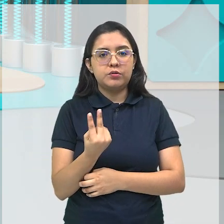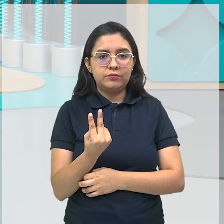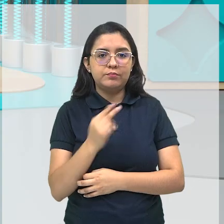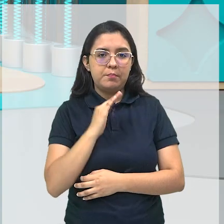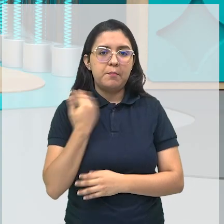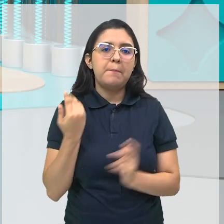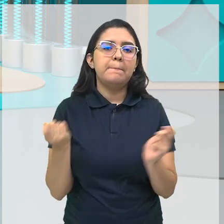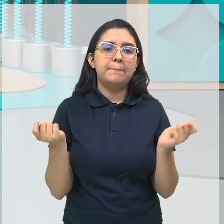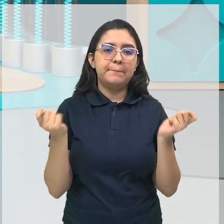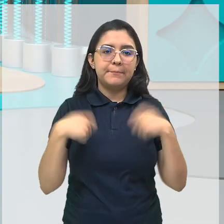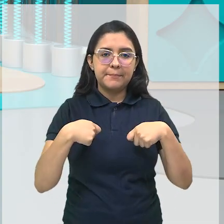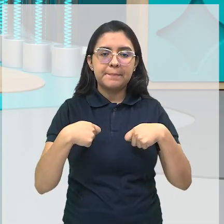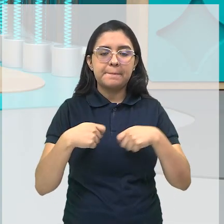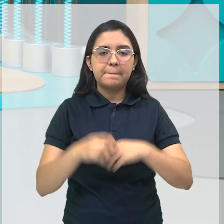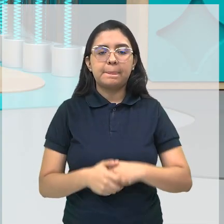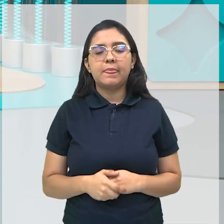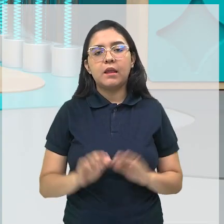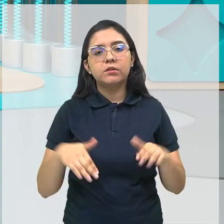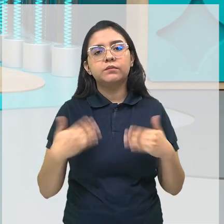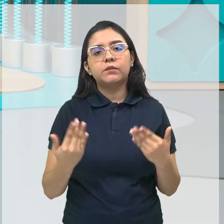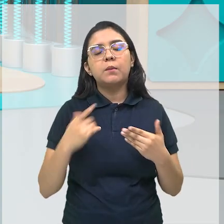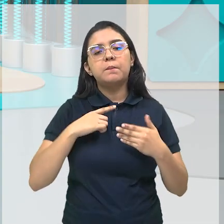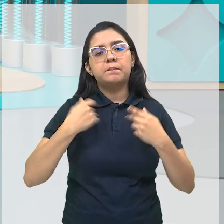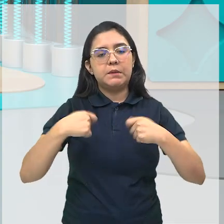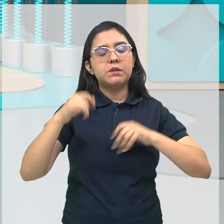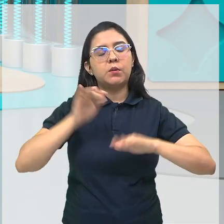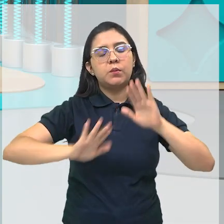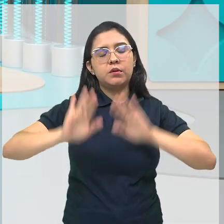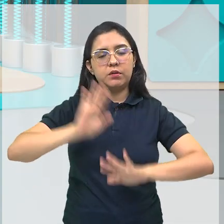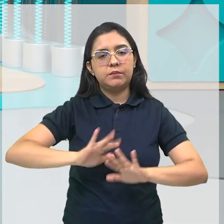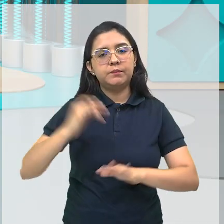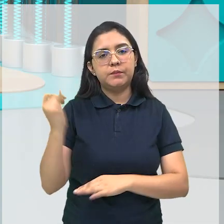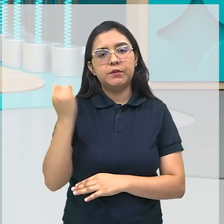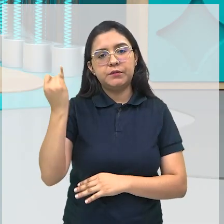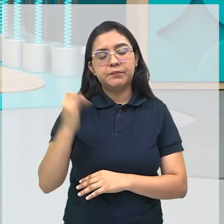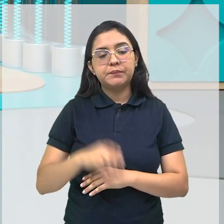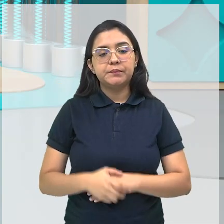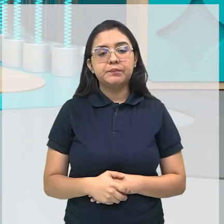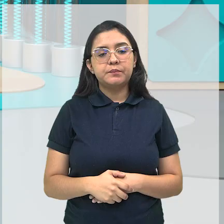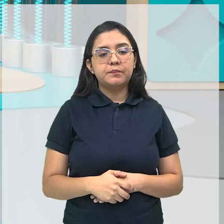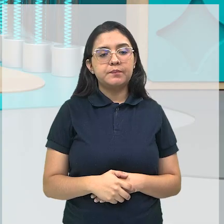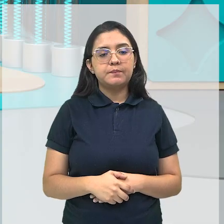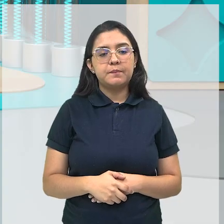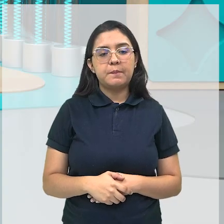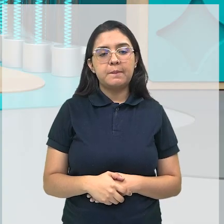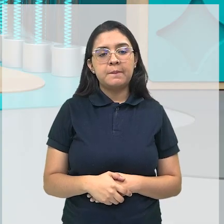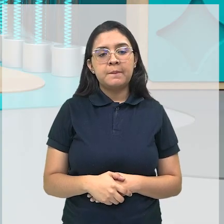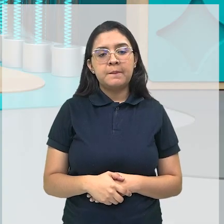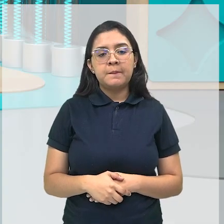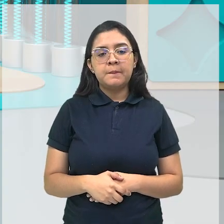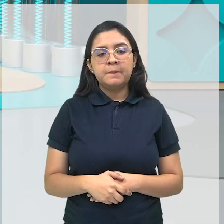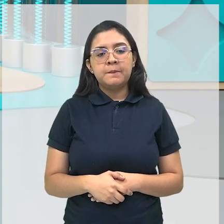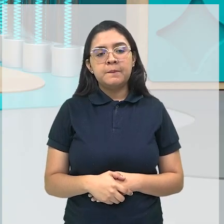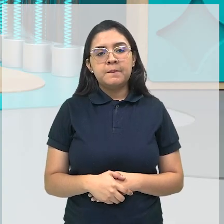duas pessoas, né? Então, ter esse cuidado é muito importante. É importante ter